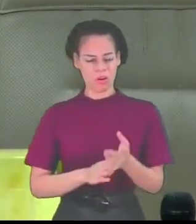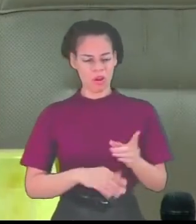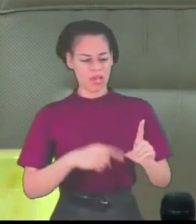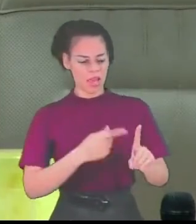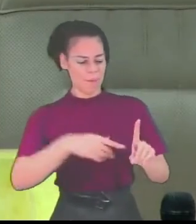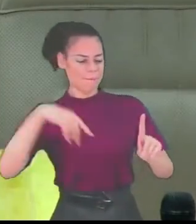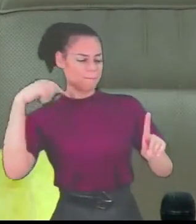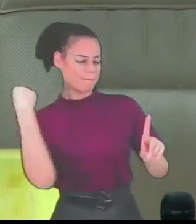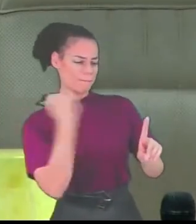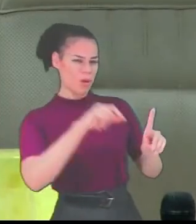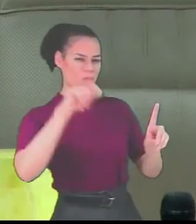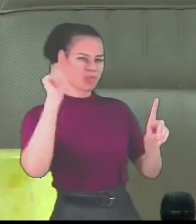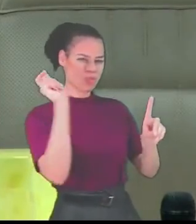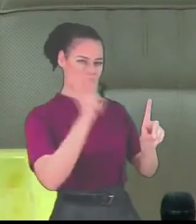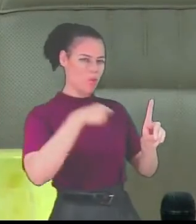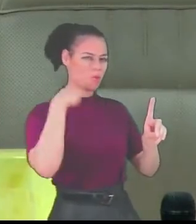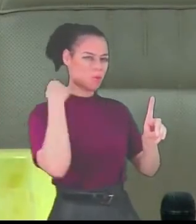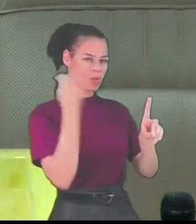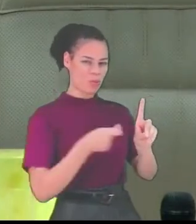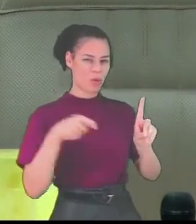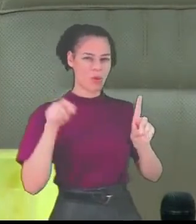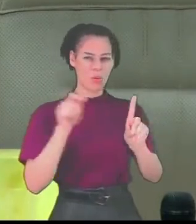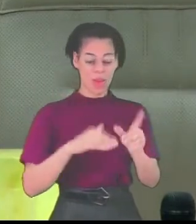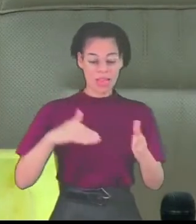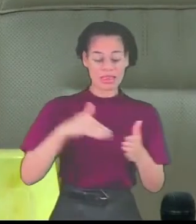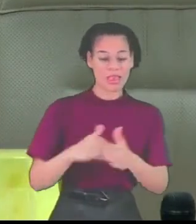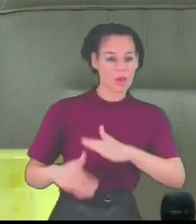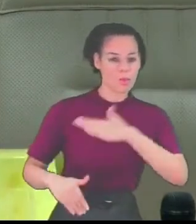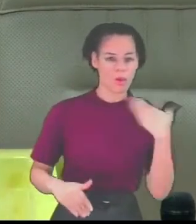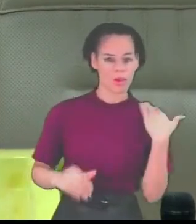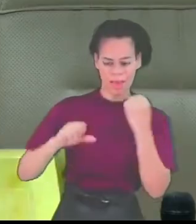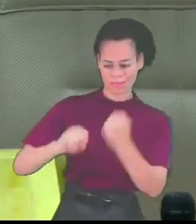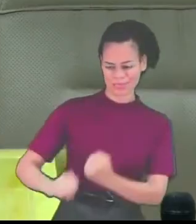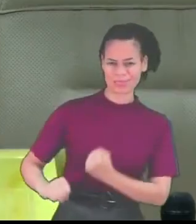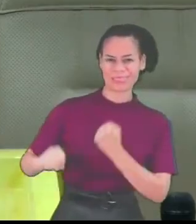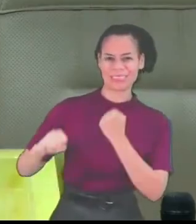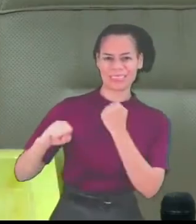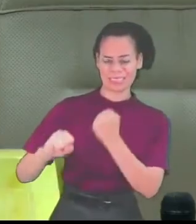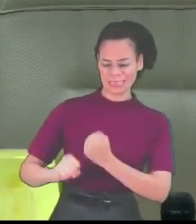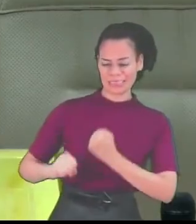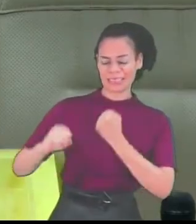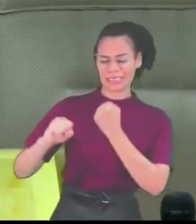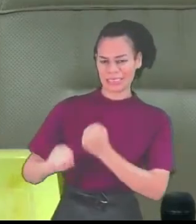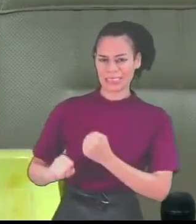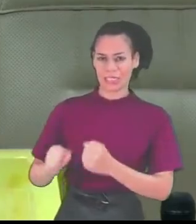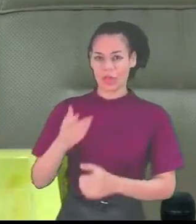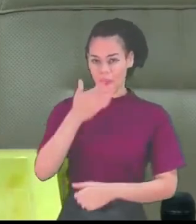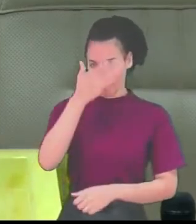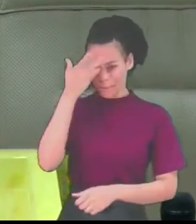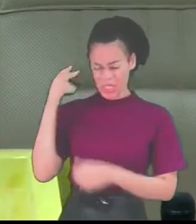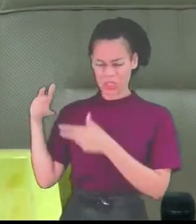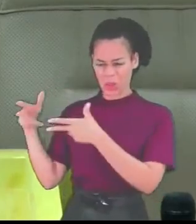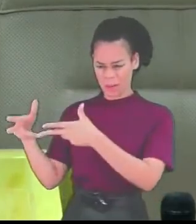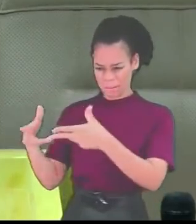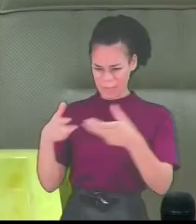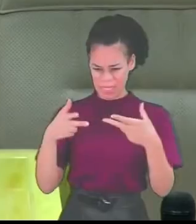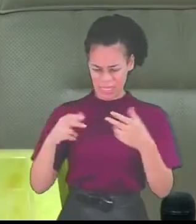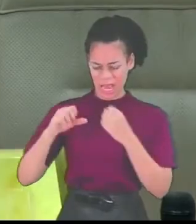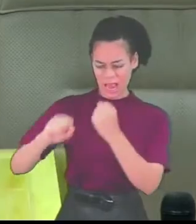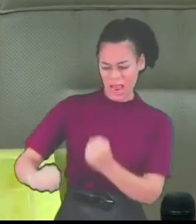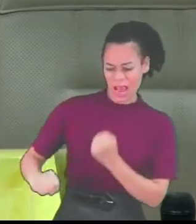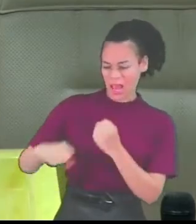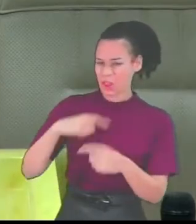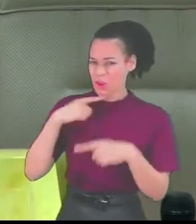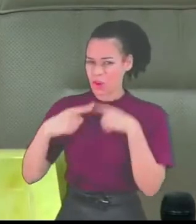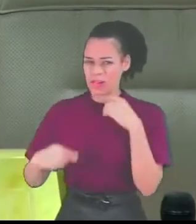até morrer para Remar quando alguém percebia que eles estão parando toma chicotada